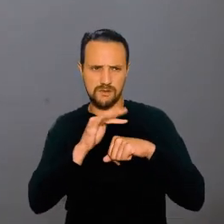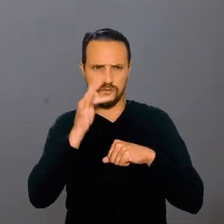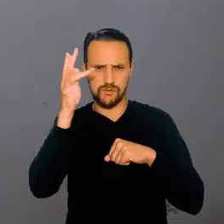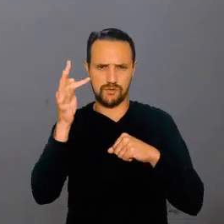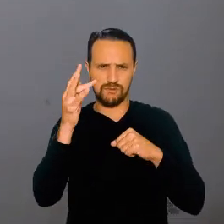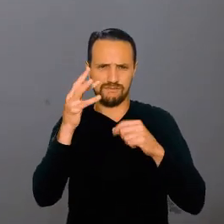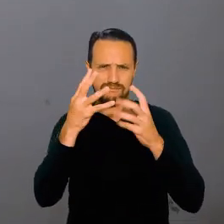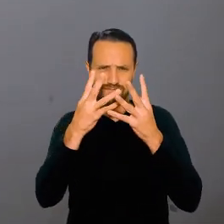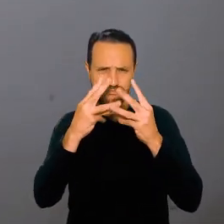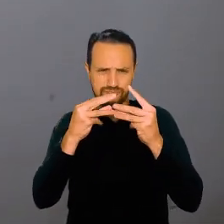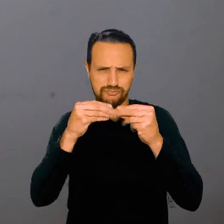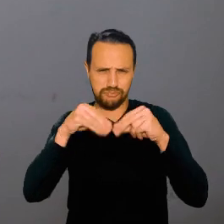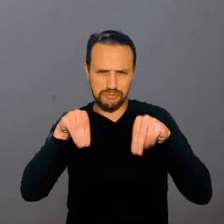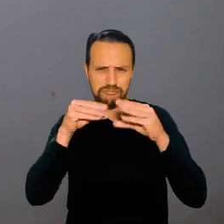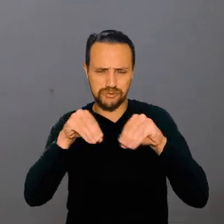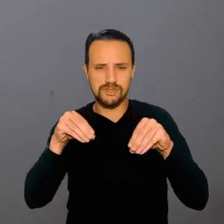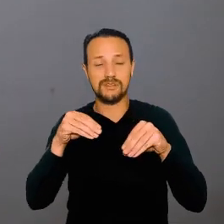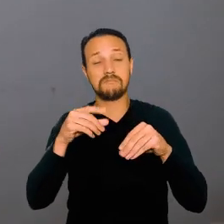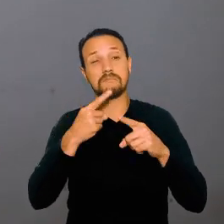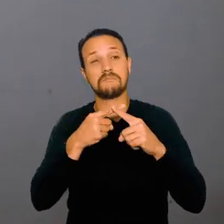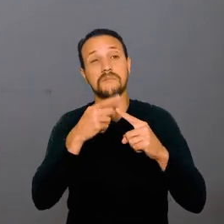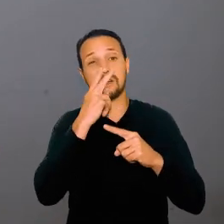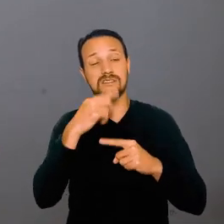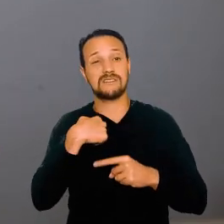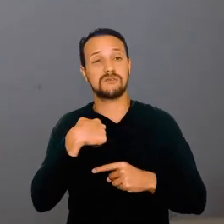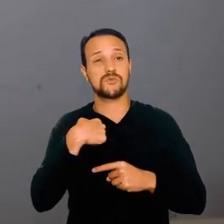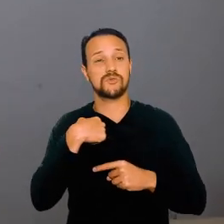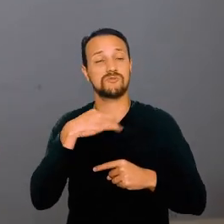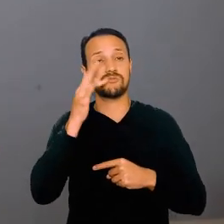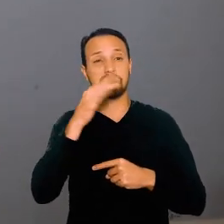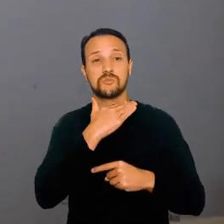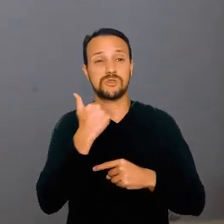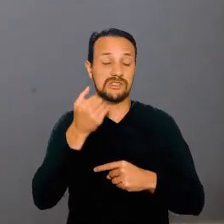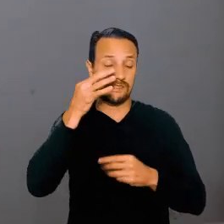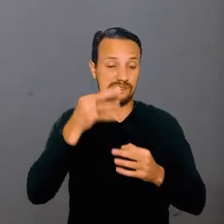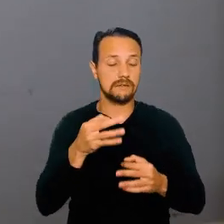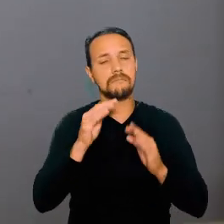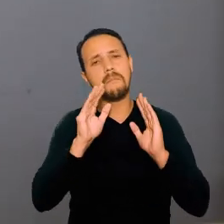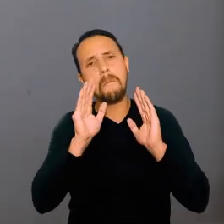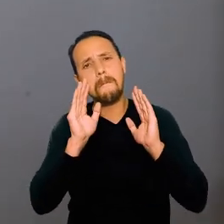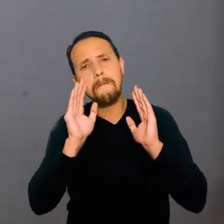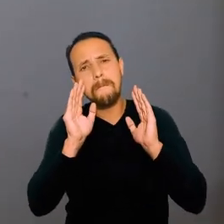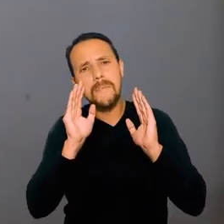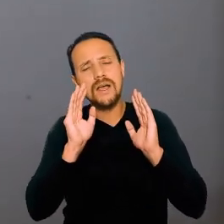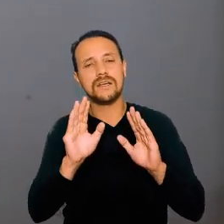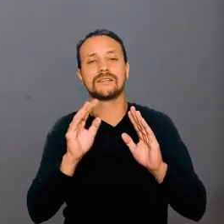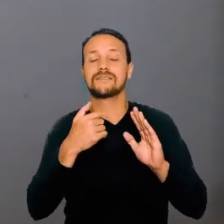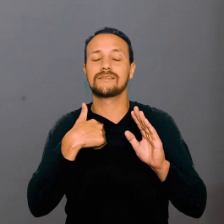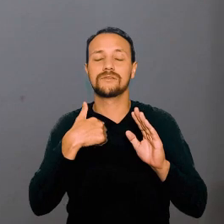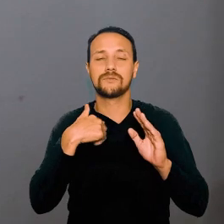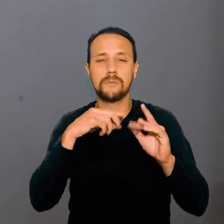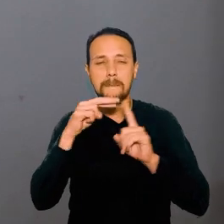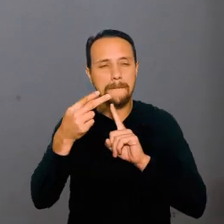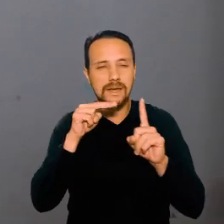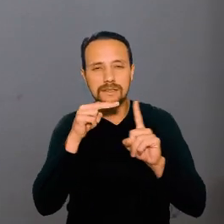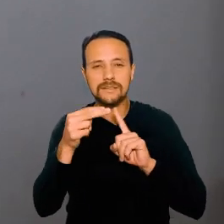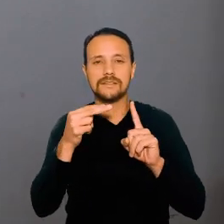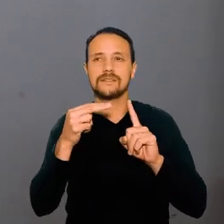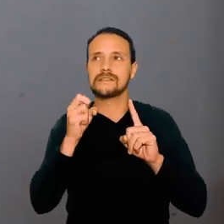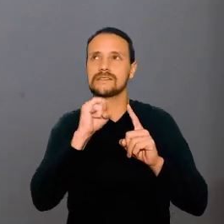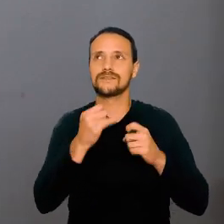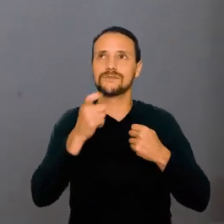nosso coral. Olá, eu sou a Alessandra. Sou paciente aqui da ADFIP há 2 anos, né?